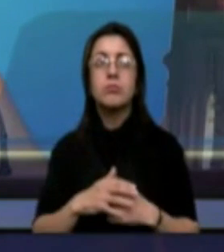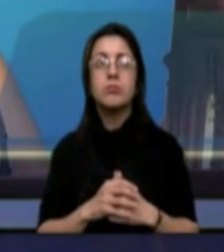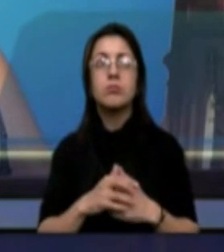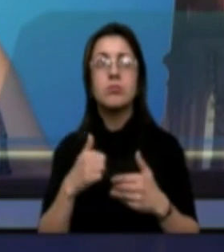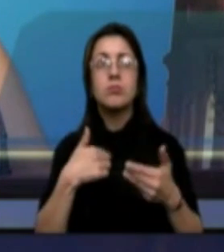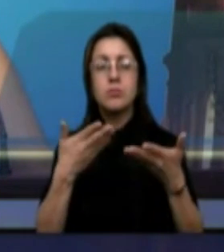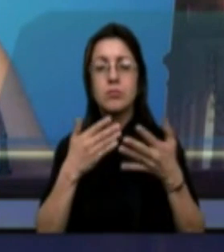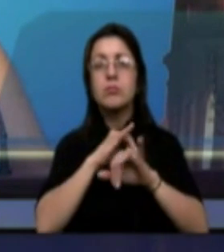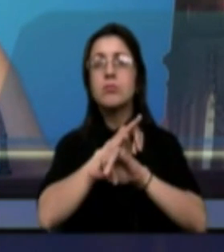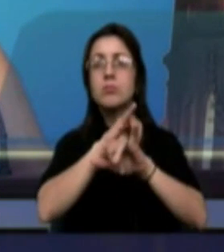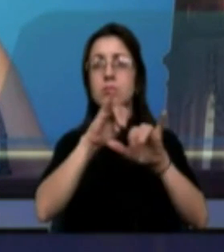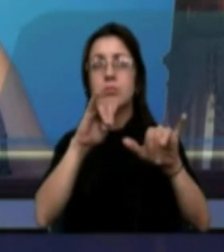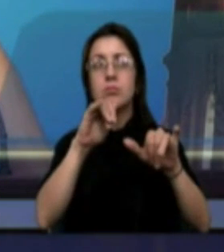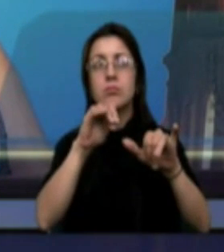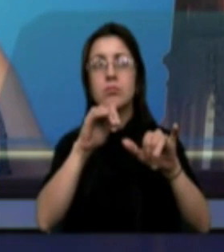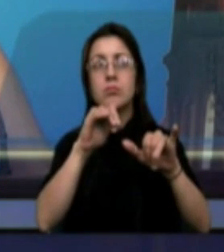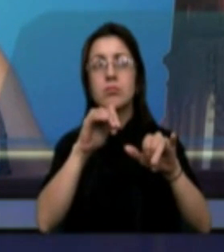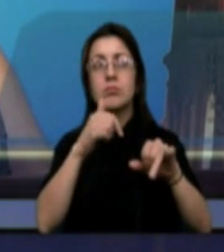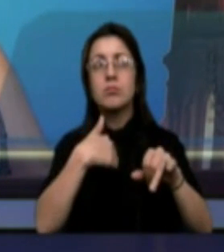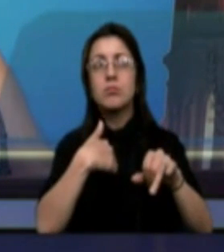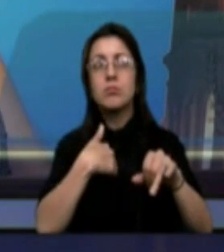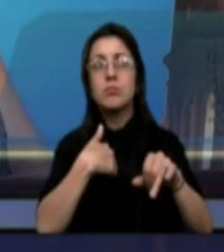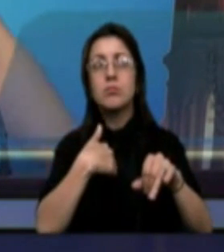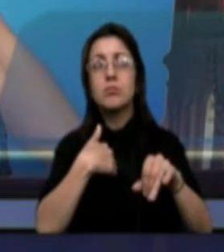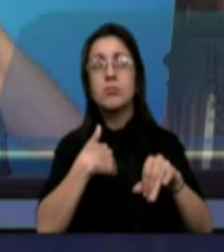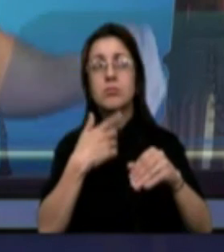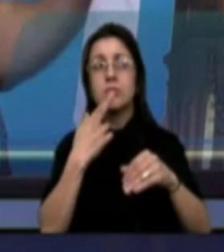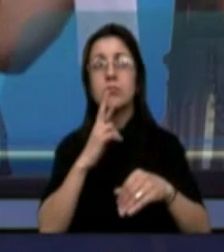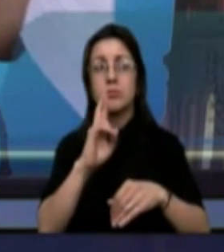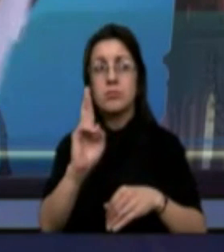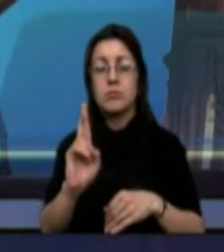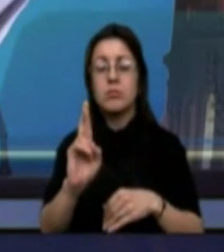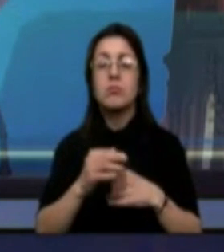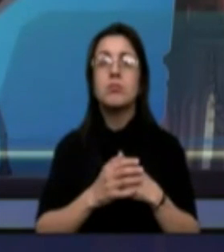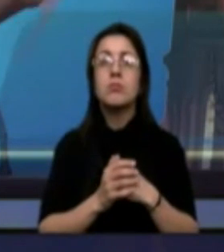Eu quero comunicar a todos vocês que eu vou responder